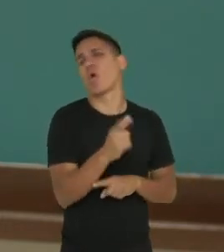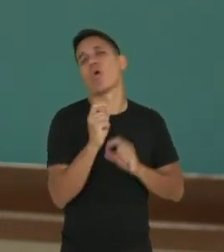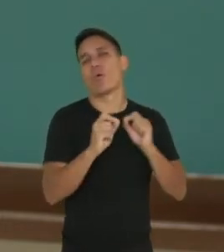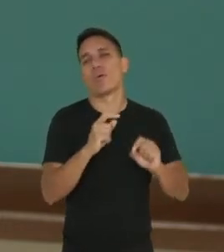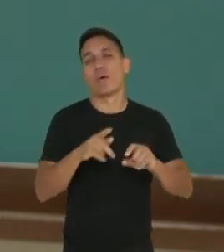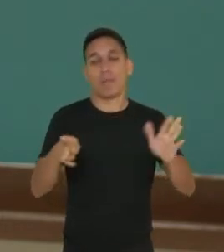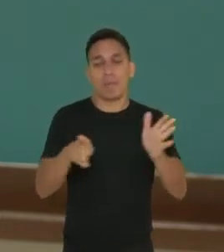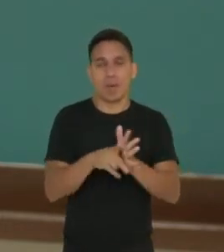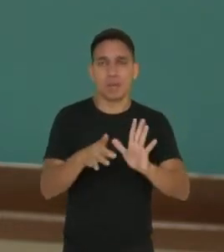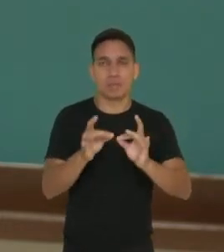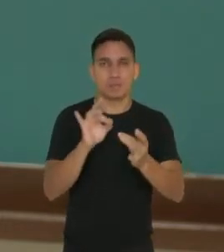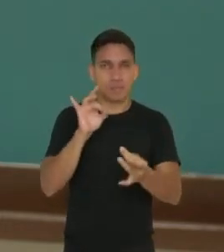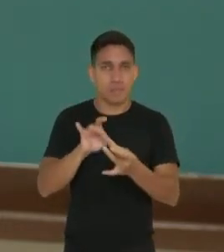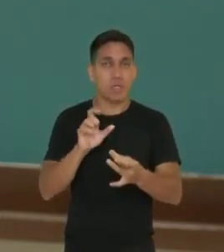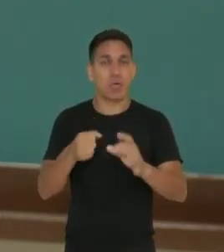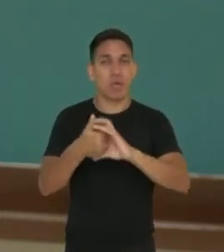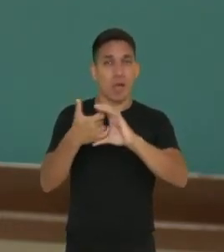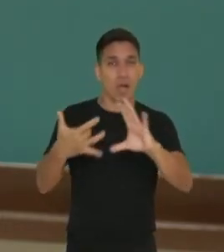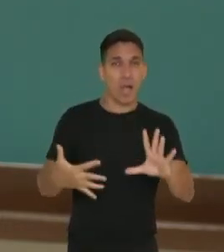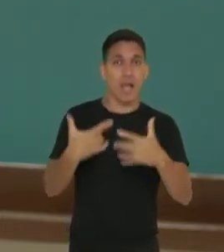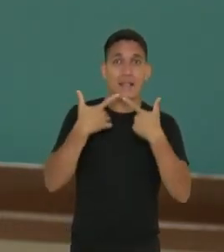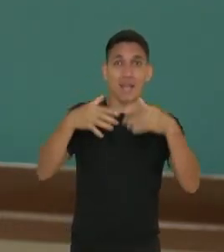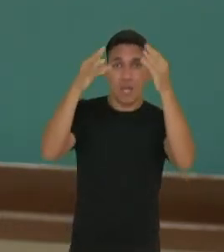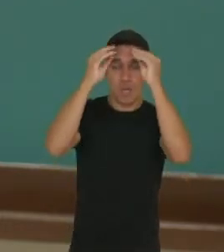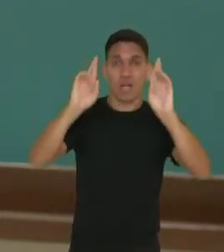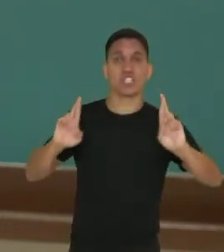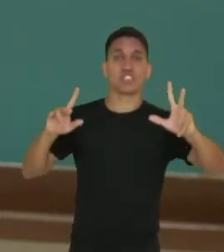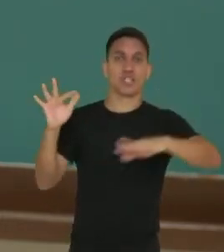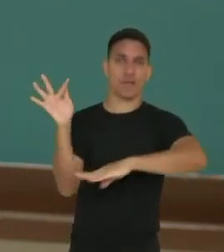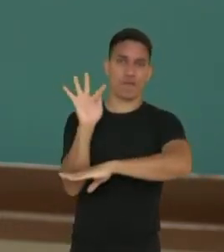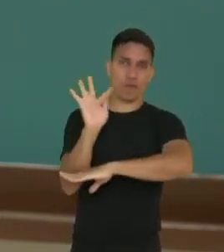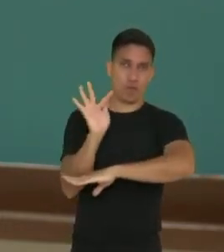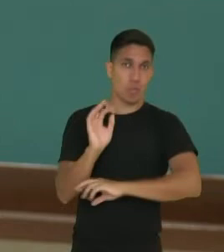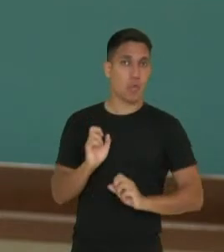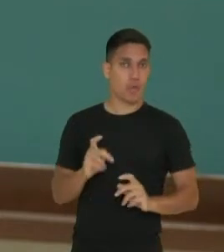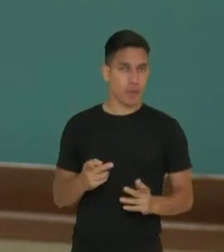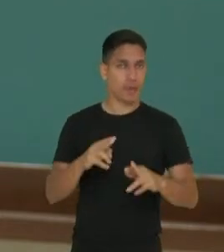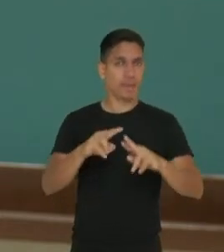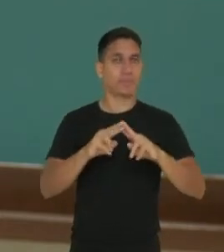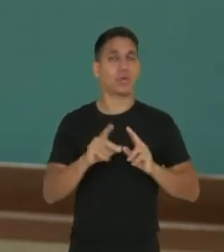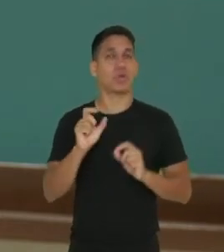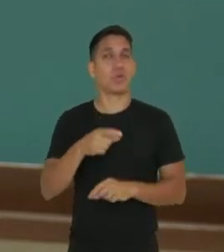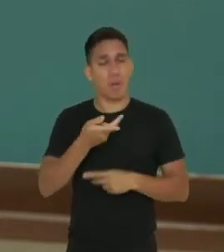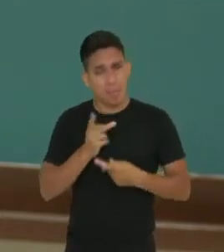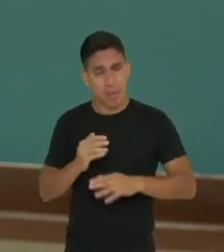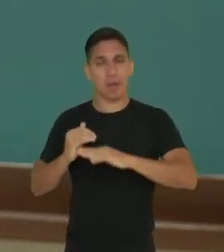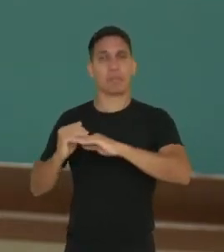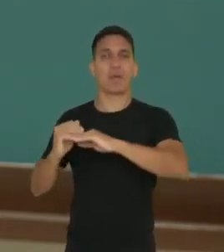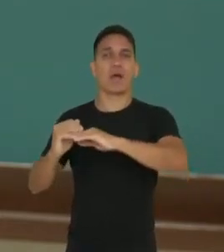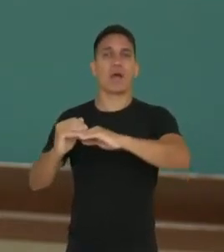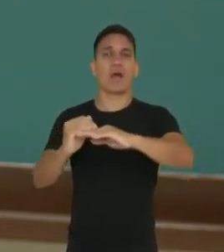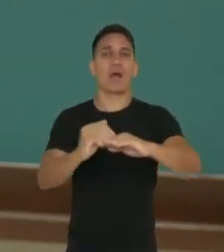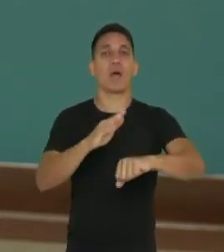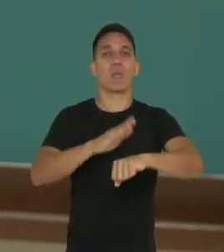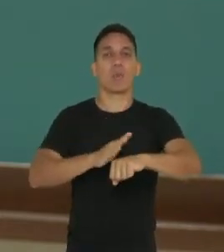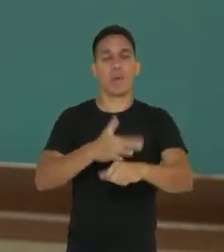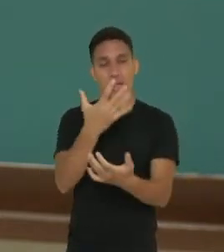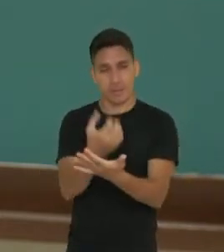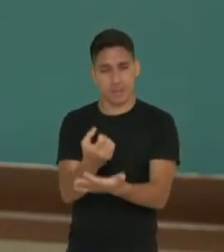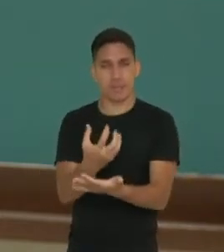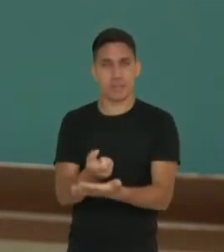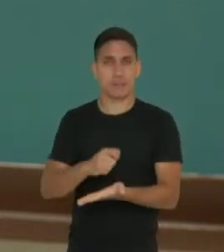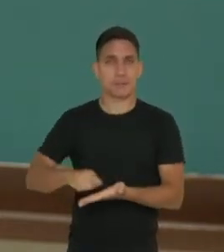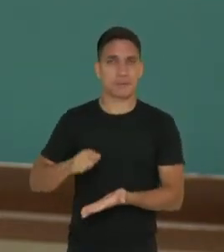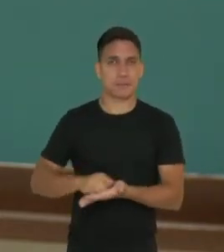características de linguagens, né, que são diferentes da formal, né? Então, ele se mantém também quando registra isso por